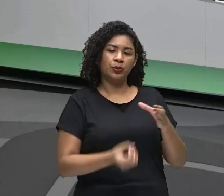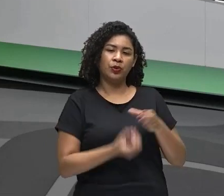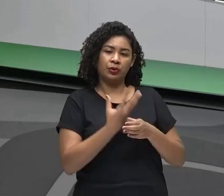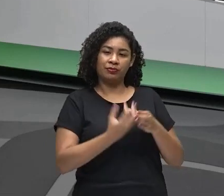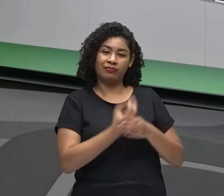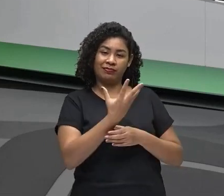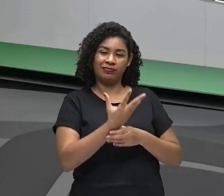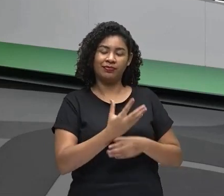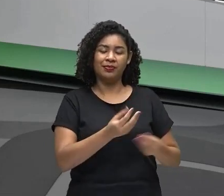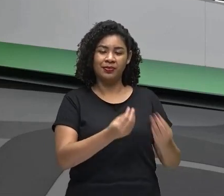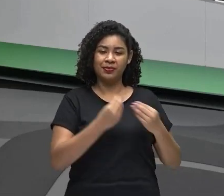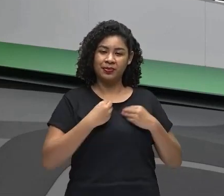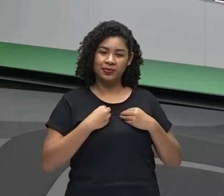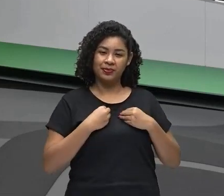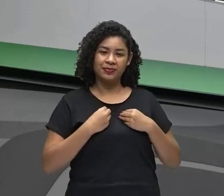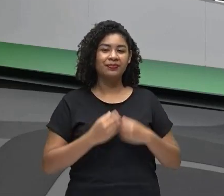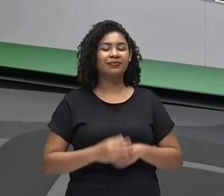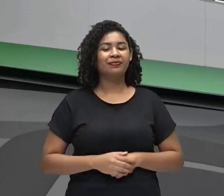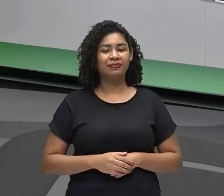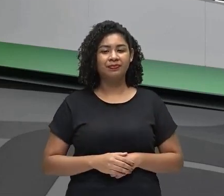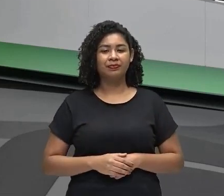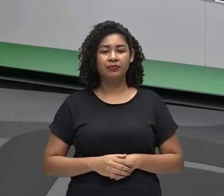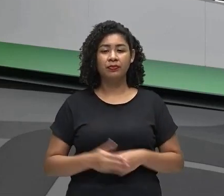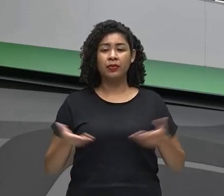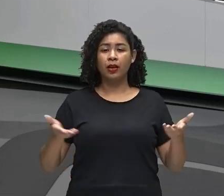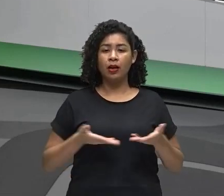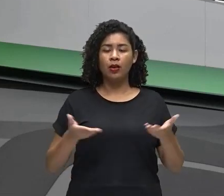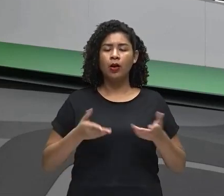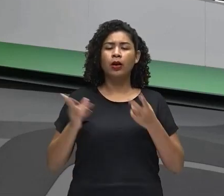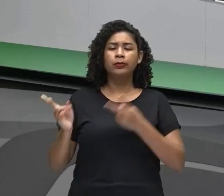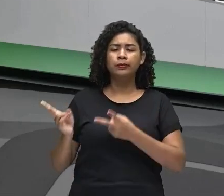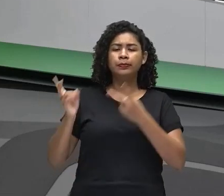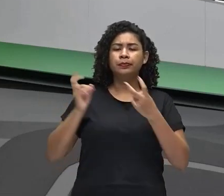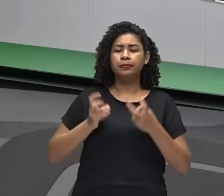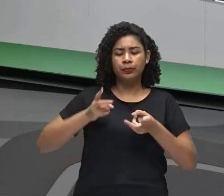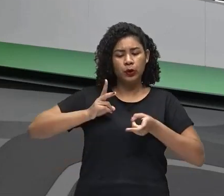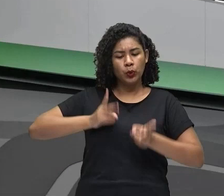certo? Muito bem. Então a gente vai continuar observando aí na nossa